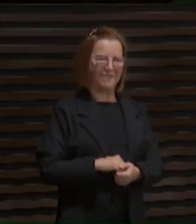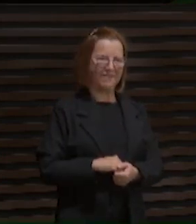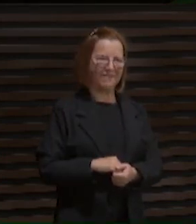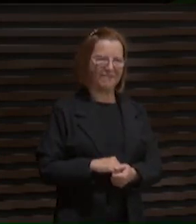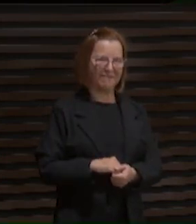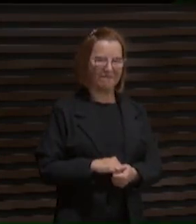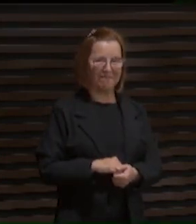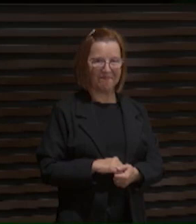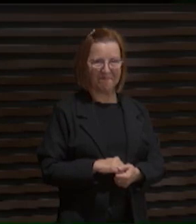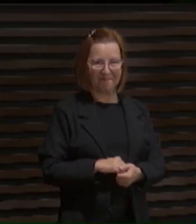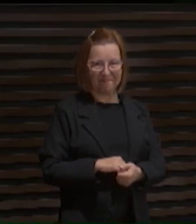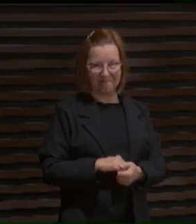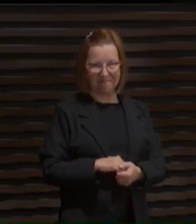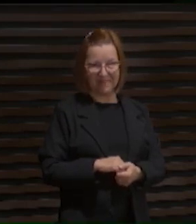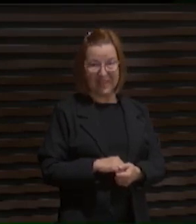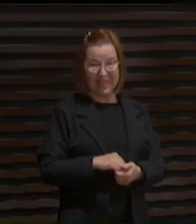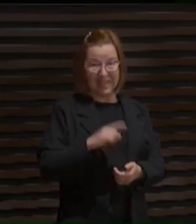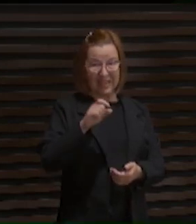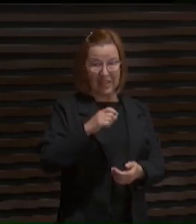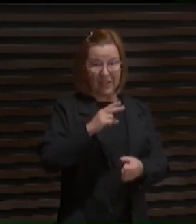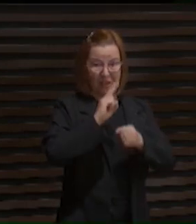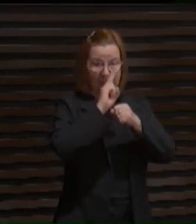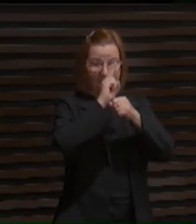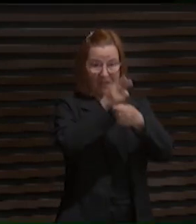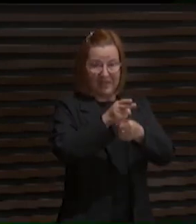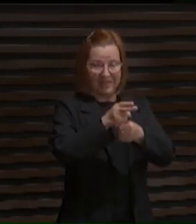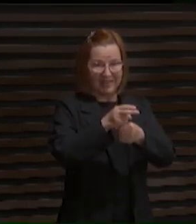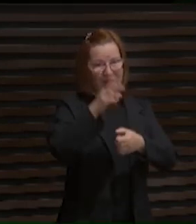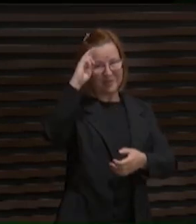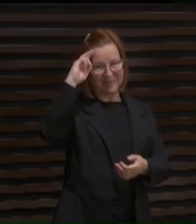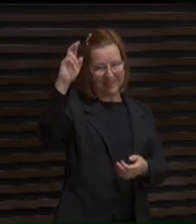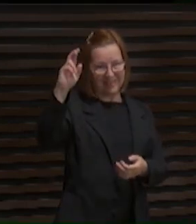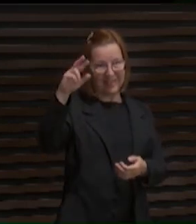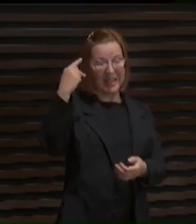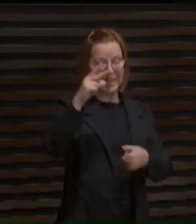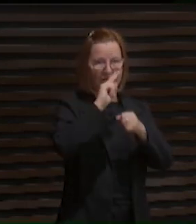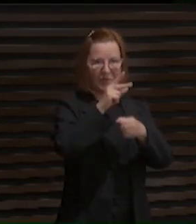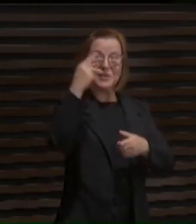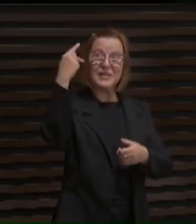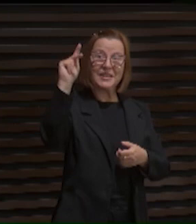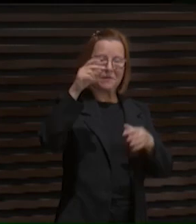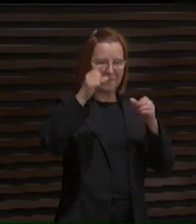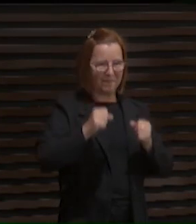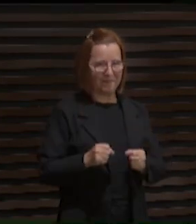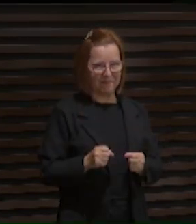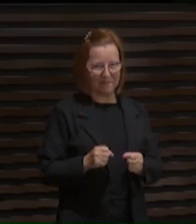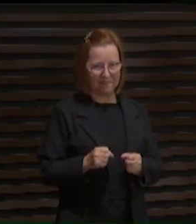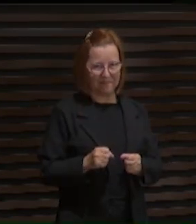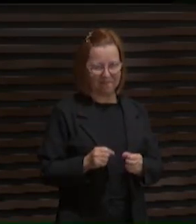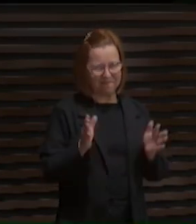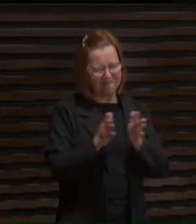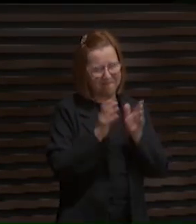Quanto ao mais, sejam fortalecidos no Senhor e na força do seu poder,